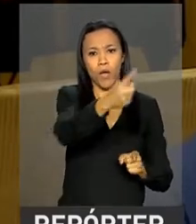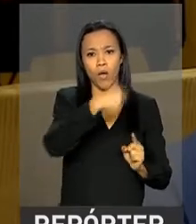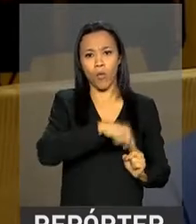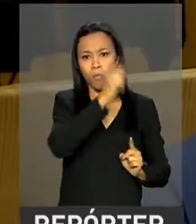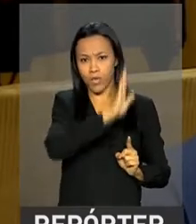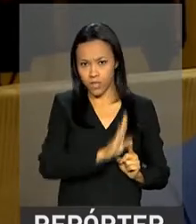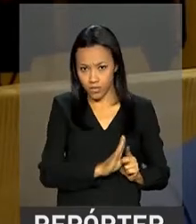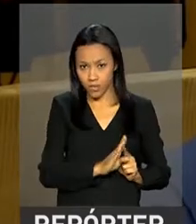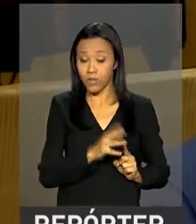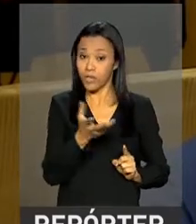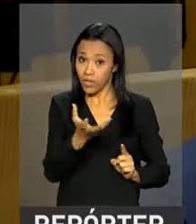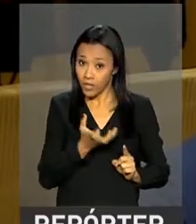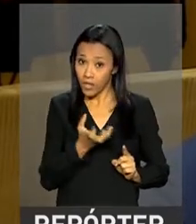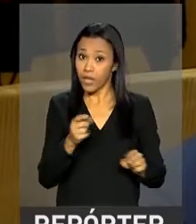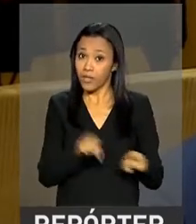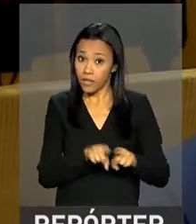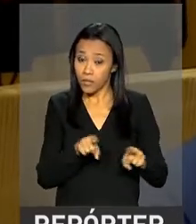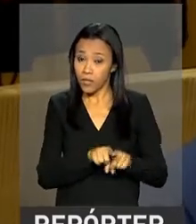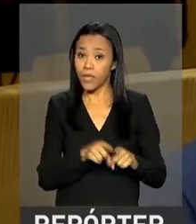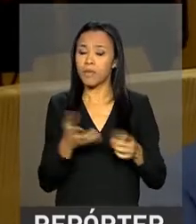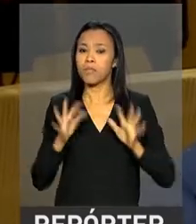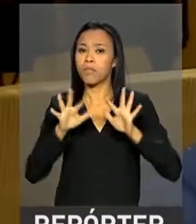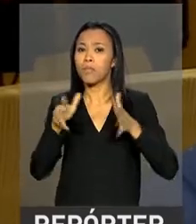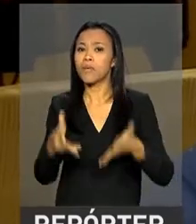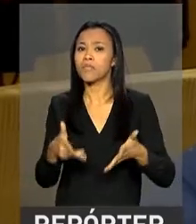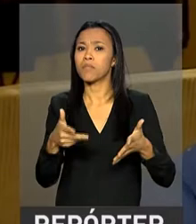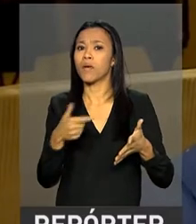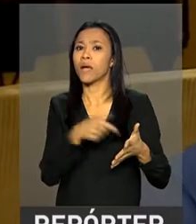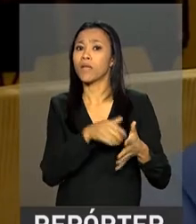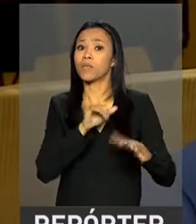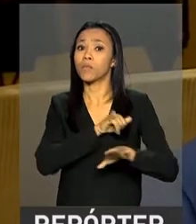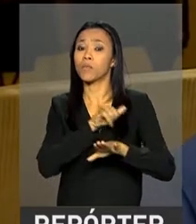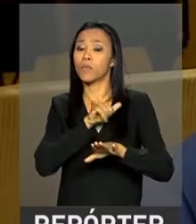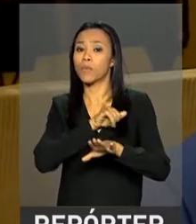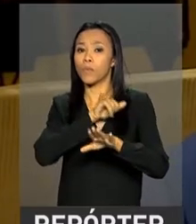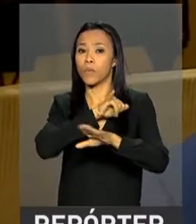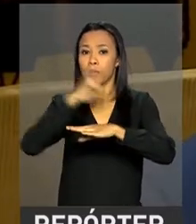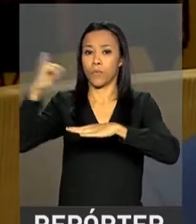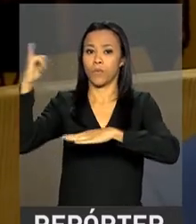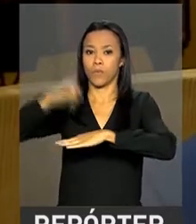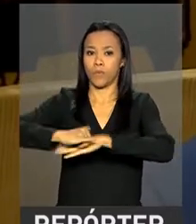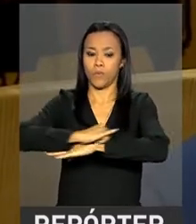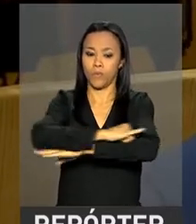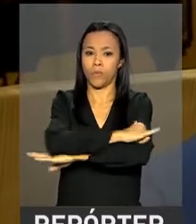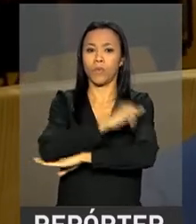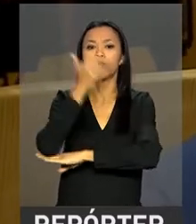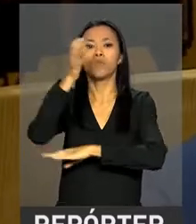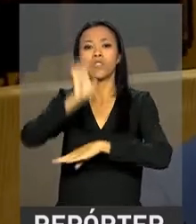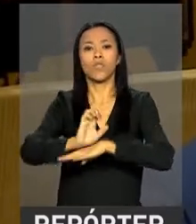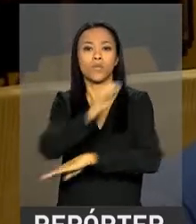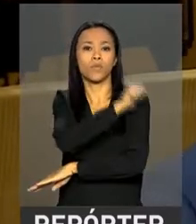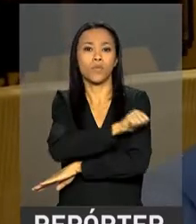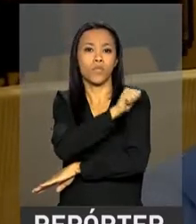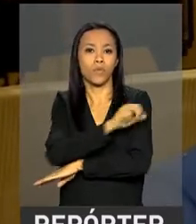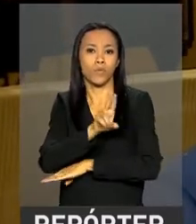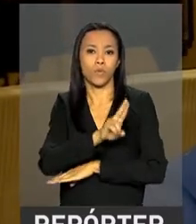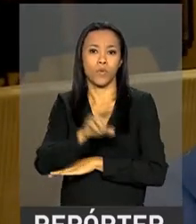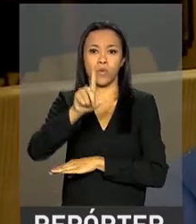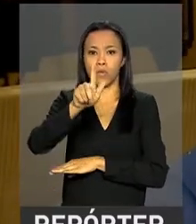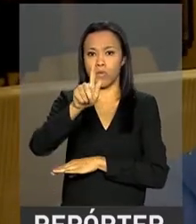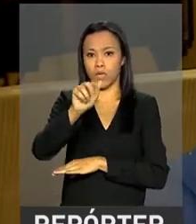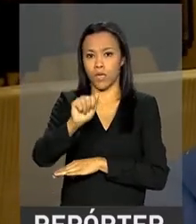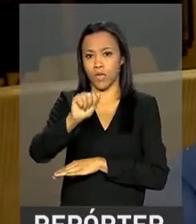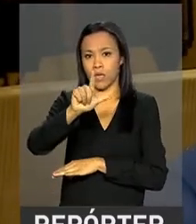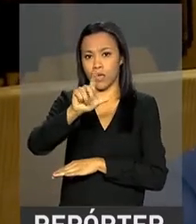China-Portugal-Portugal-Brasil e querem também entrar em participação no aeroporto do Galeão. Então, estão aguardando apenas que a medida provisória que está tramitando